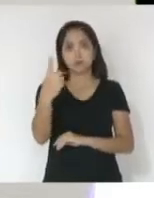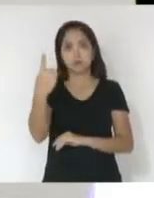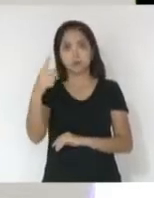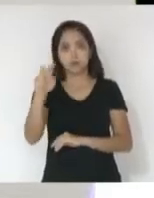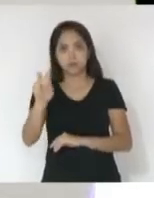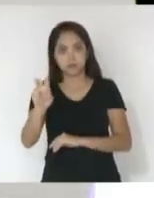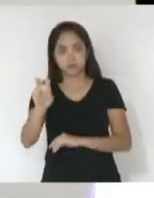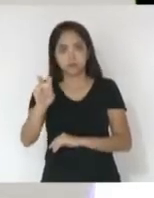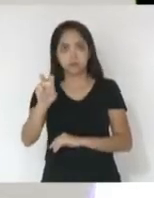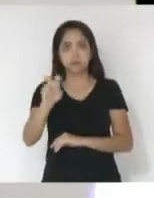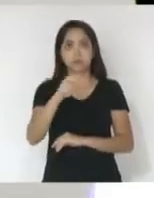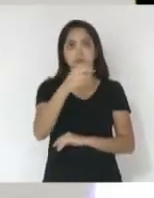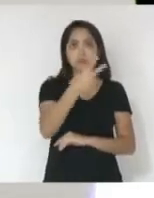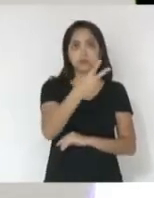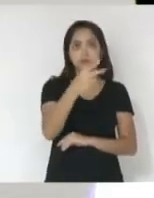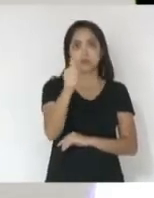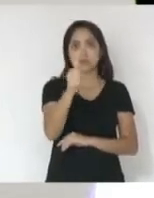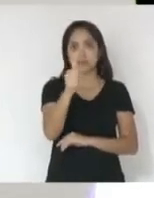542/2015,